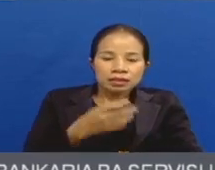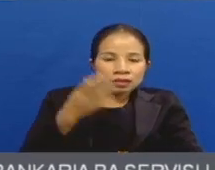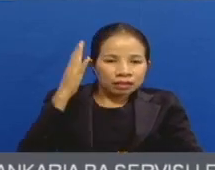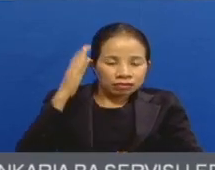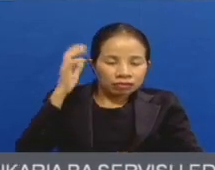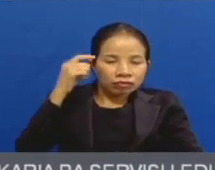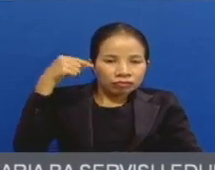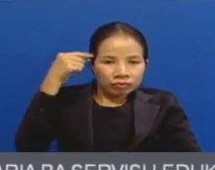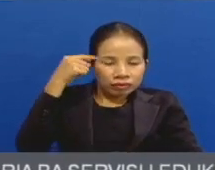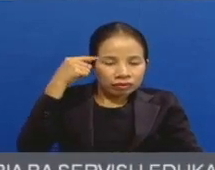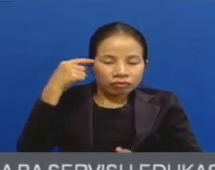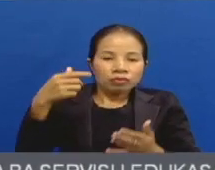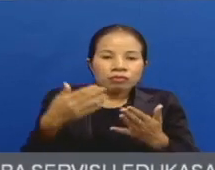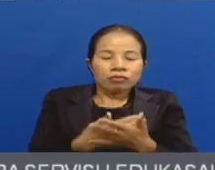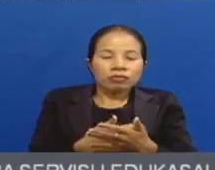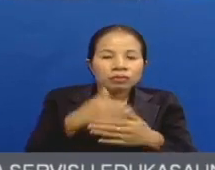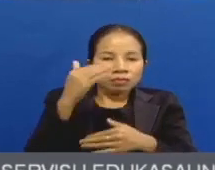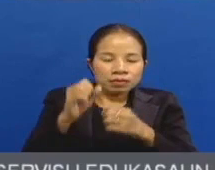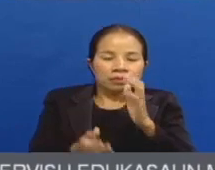que governo fo mai bele sae